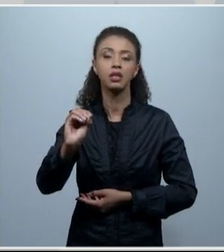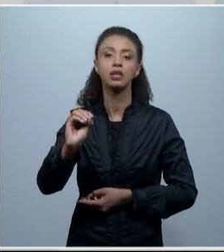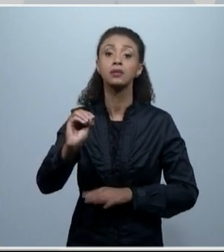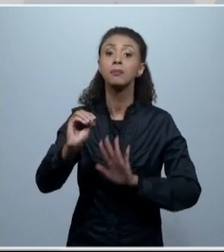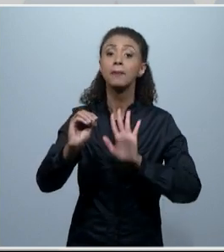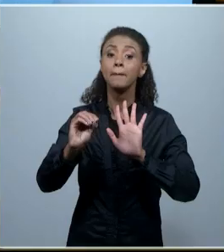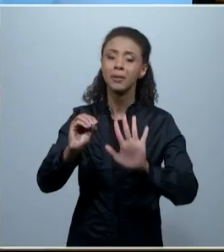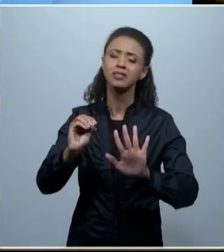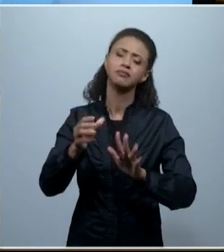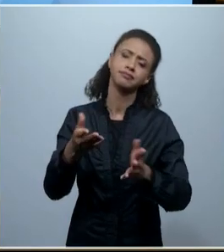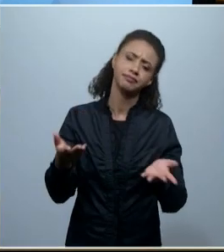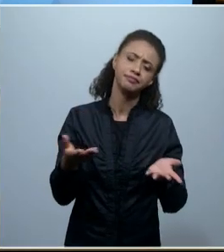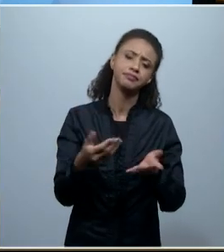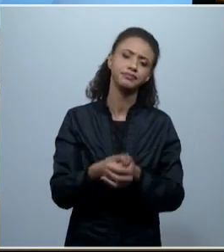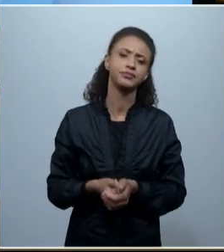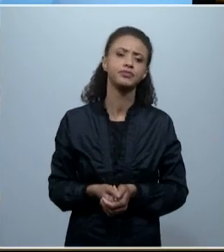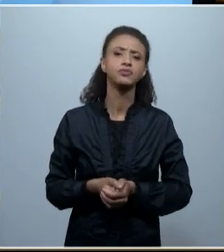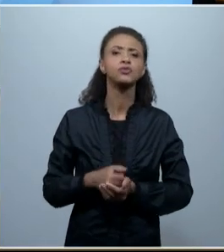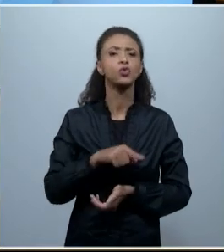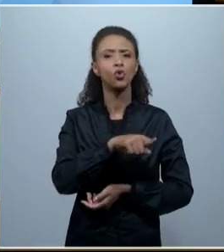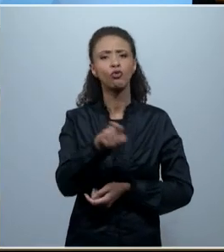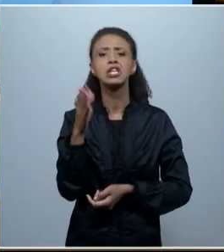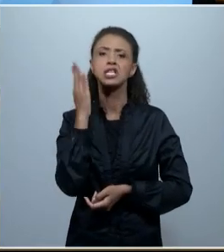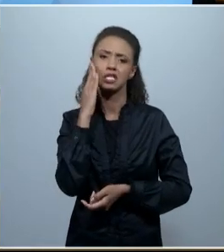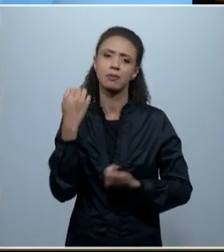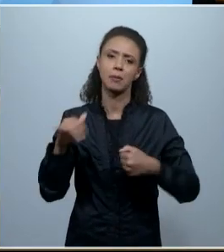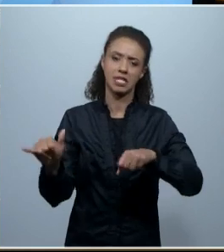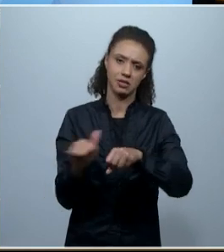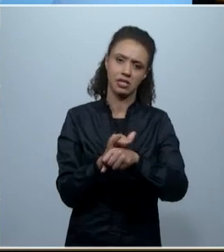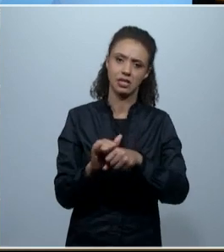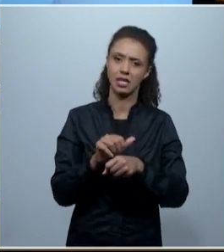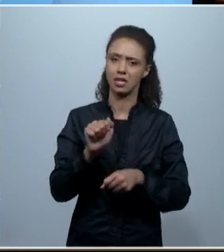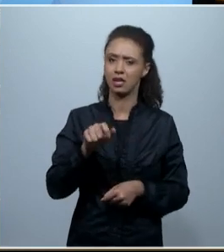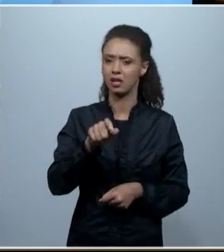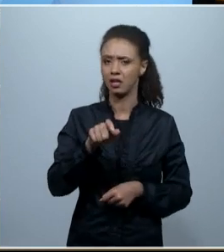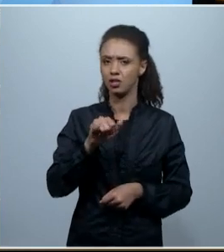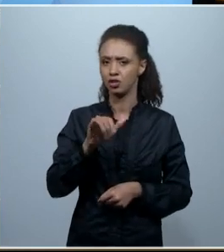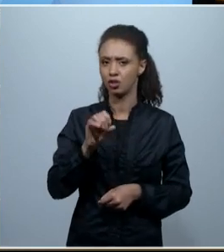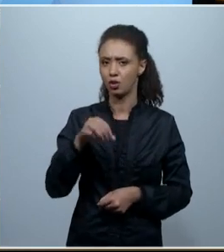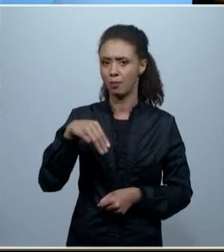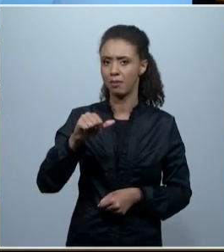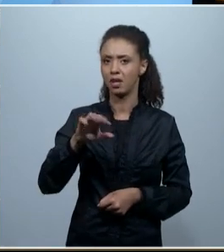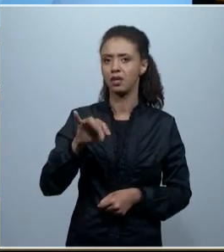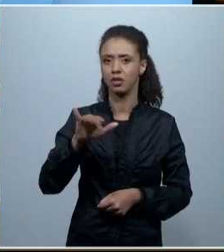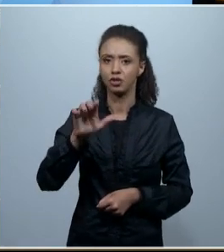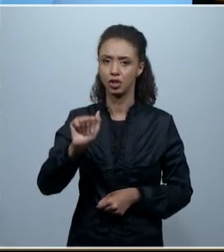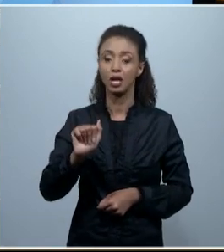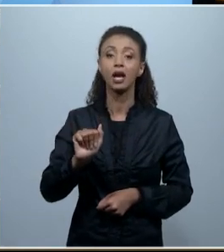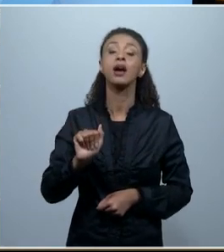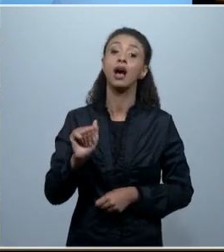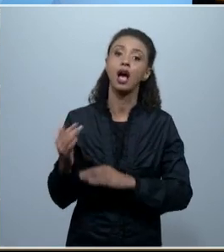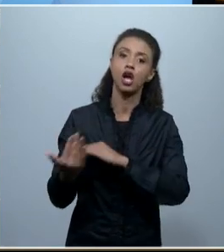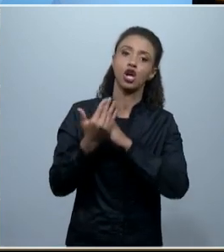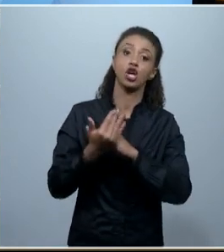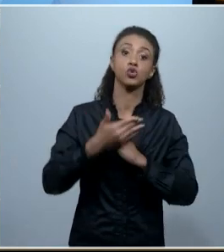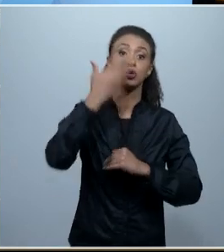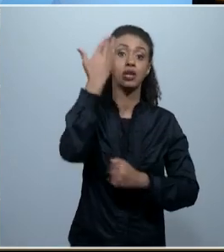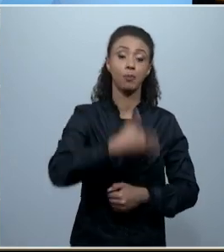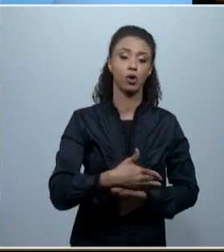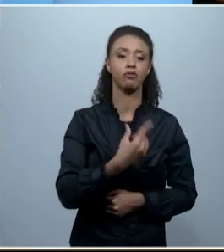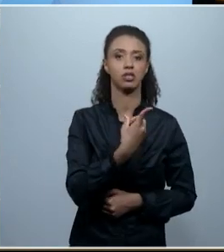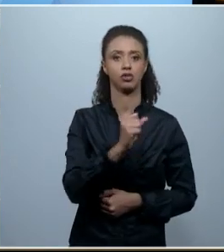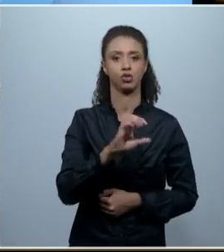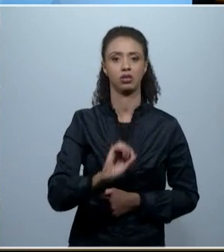a usar uma parte da acção matka para provar que a soma dos ângulos internos a 180 graus e aqui tem um axioma